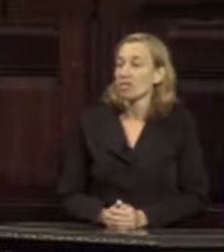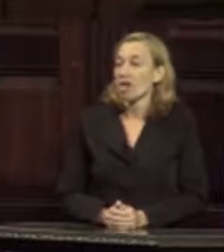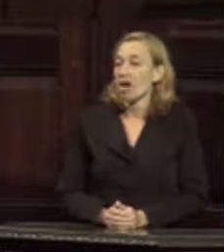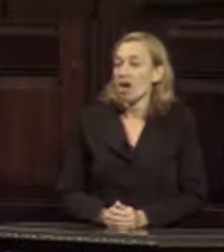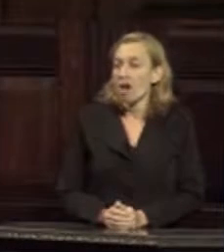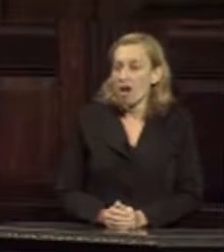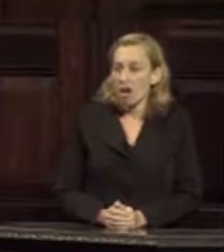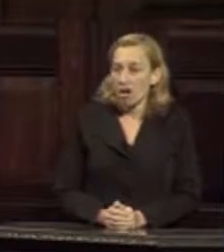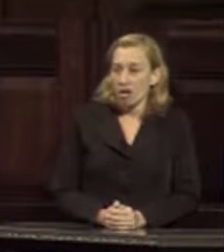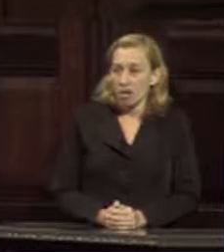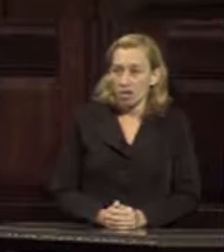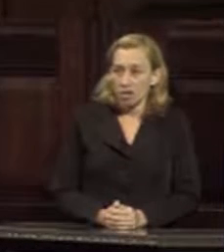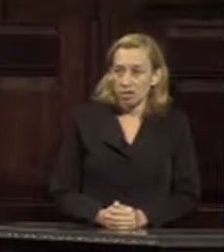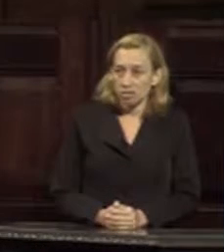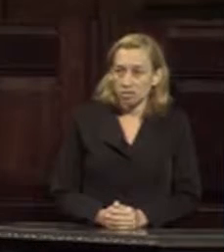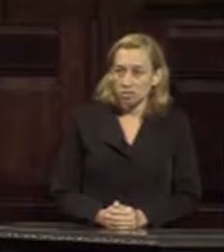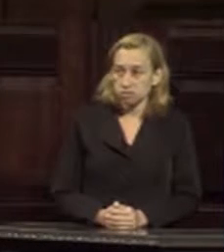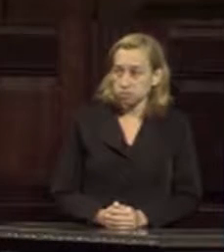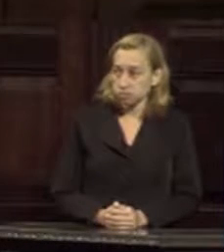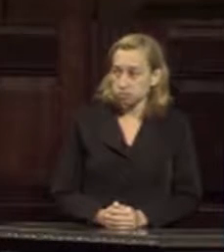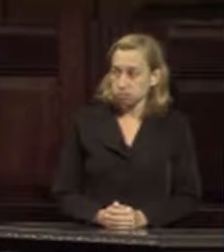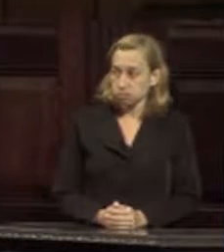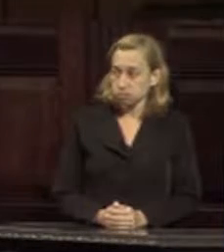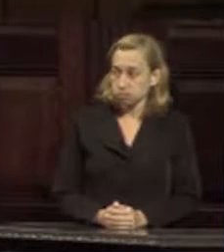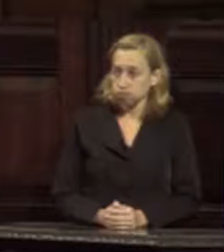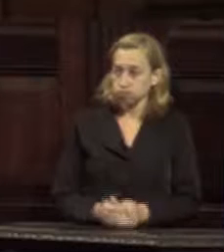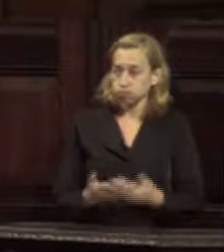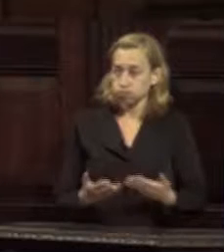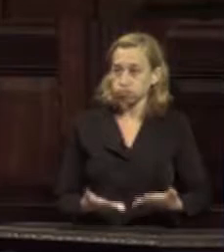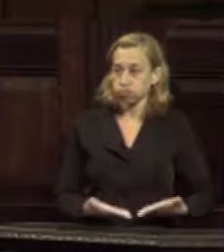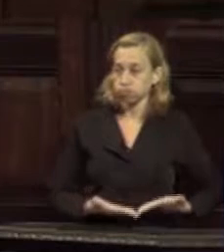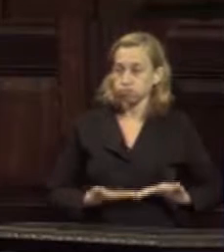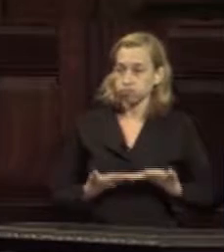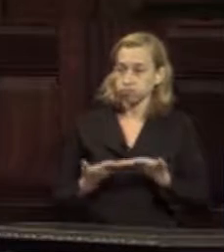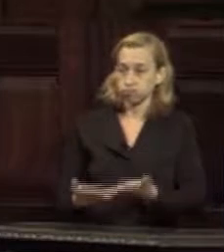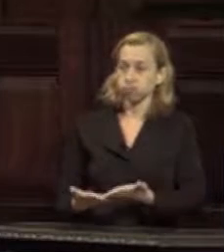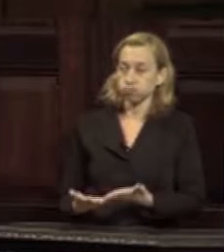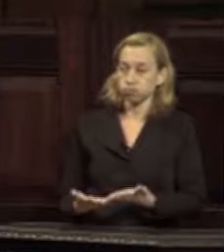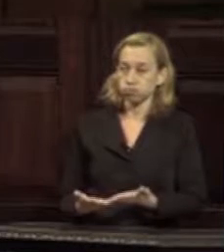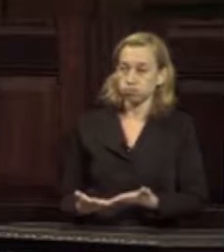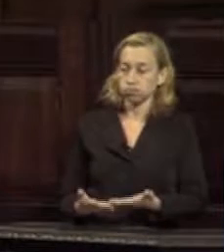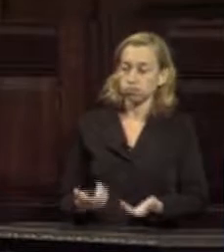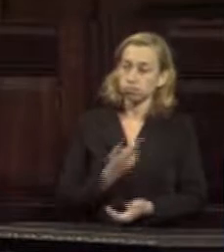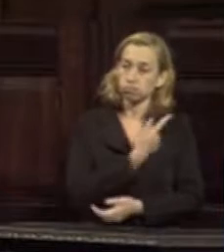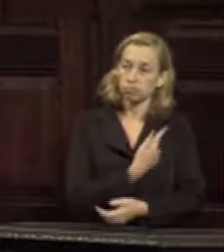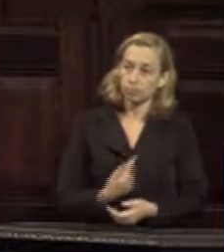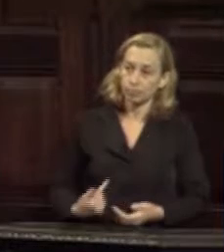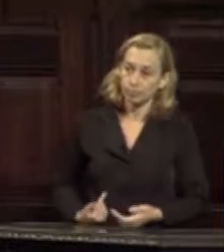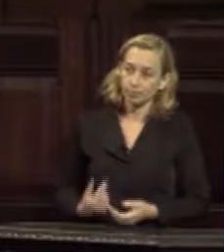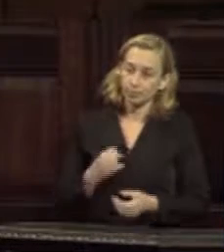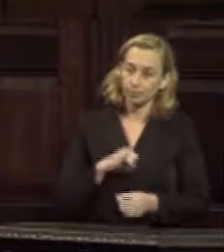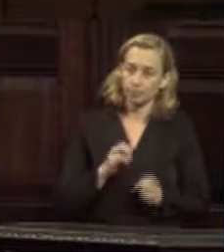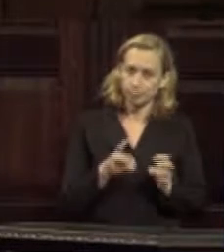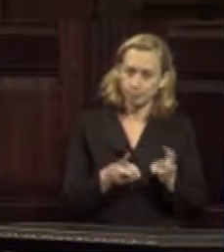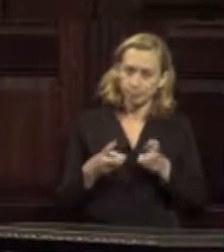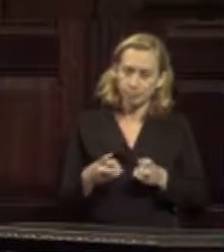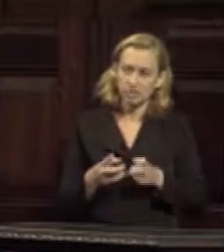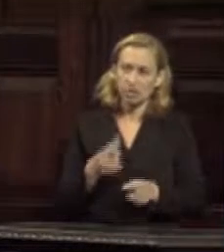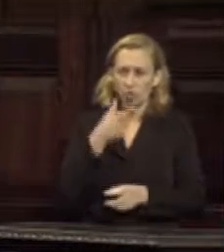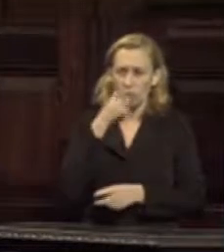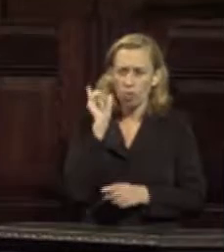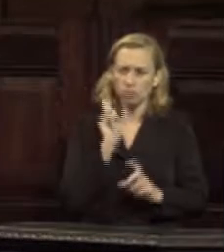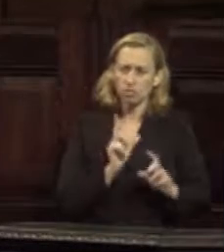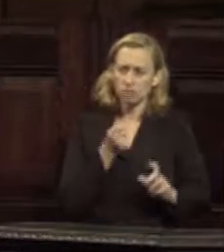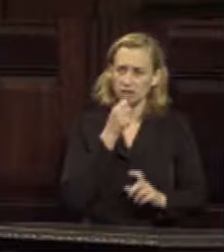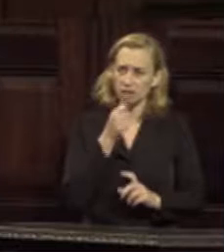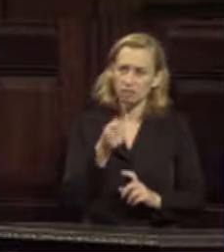desse desgoverno Temer e Pezão. E se os senhores observarem a entrevista de ontem